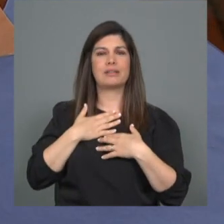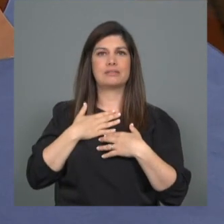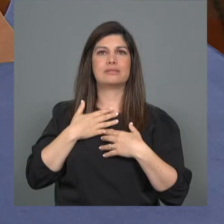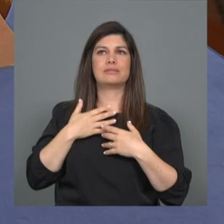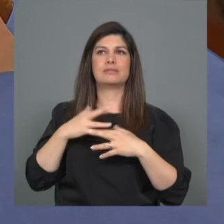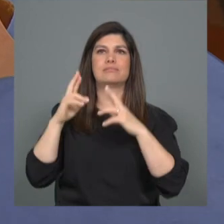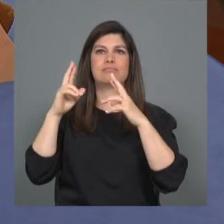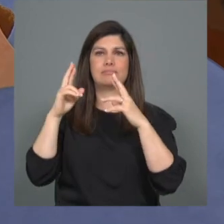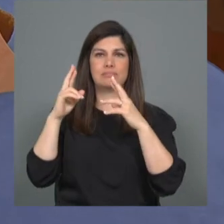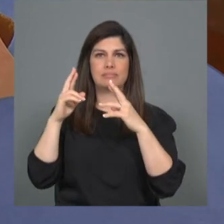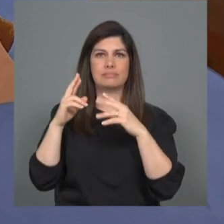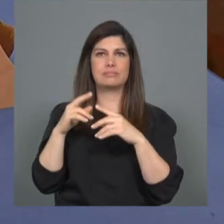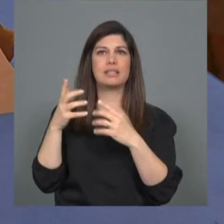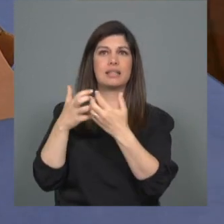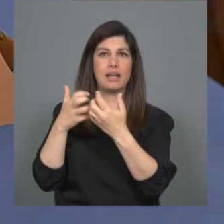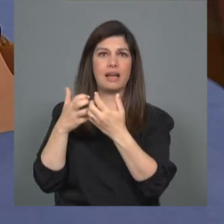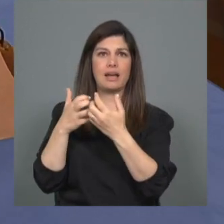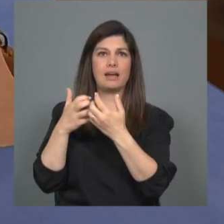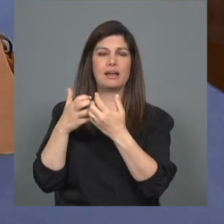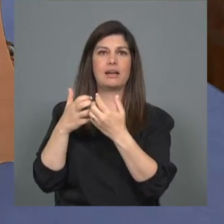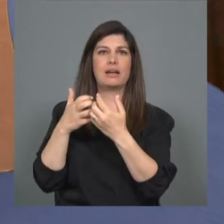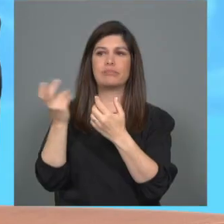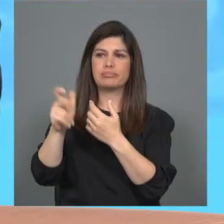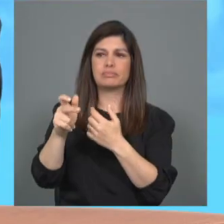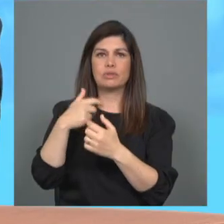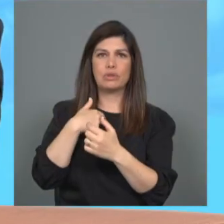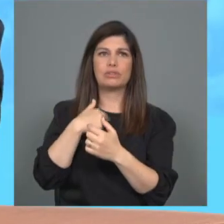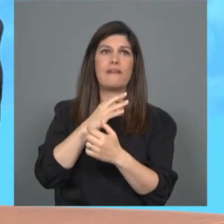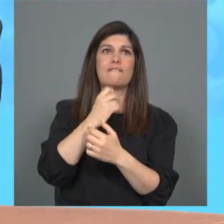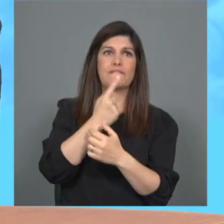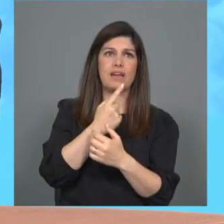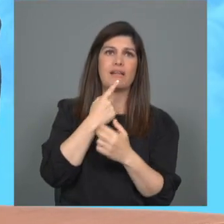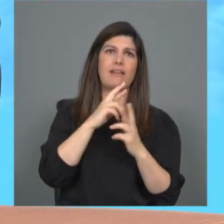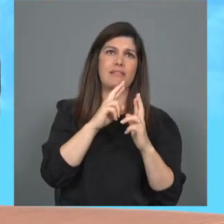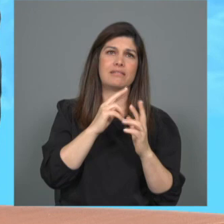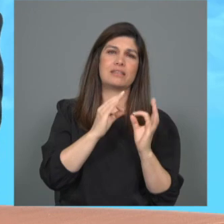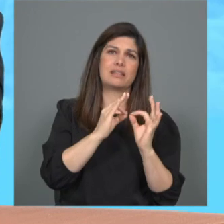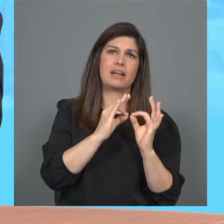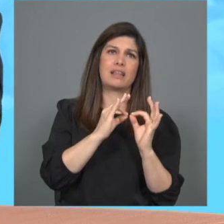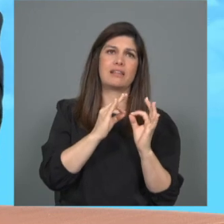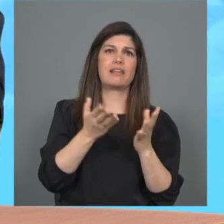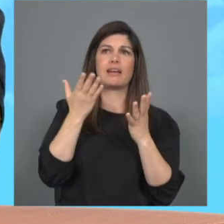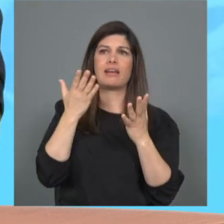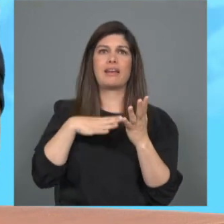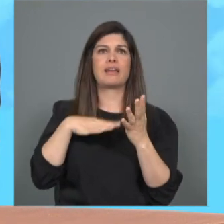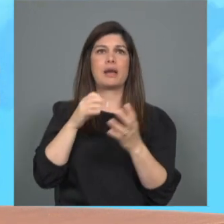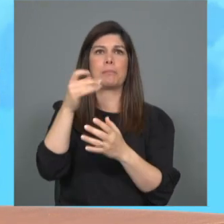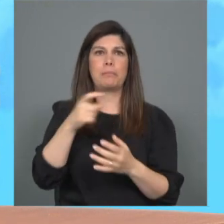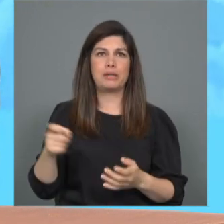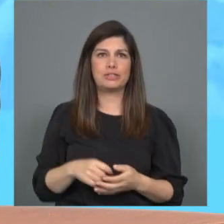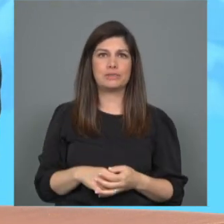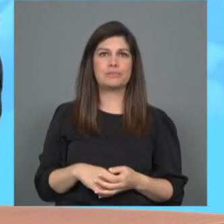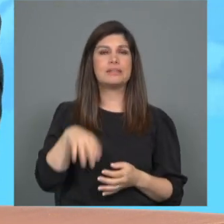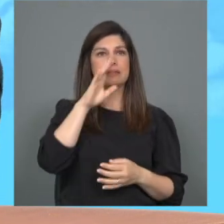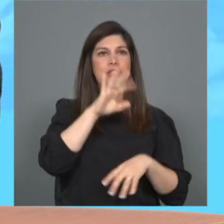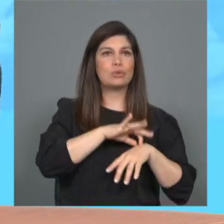de que vai ser possível a paz. A fé, nós acreditamos nisso, não é? Quer dizer, na doença, a gente acredita que pode conseguir a